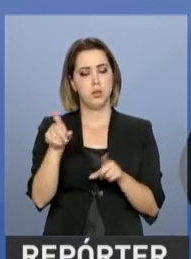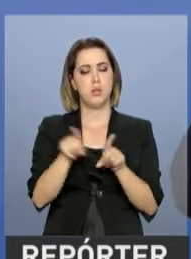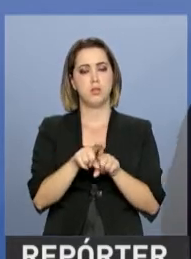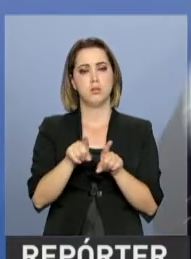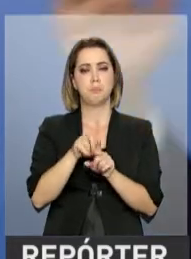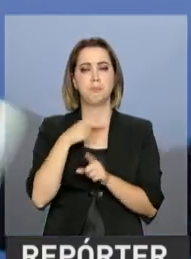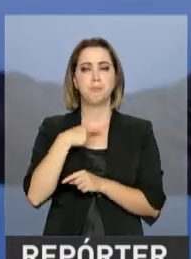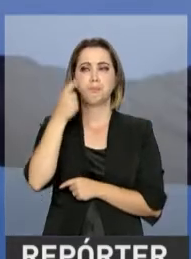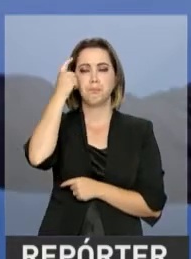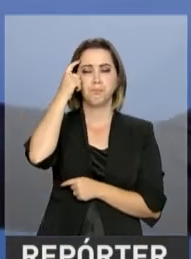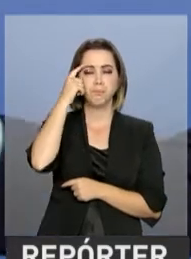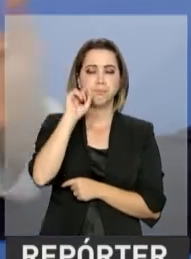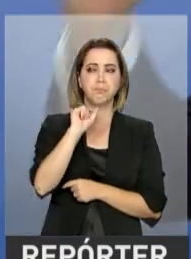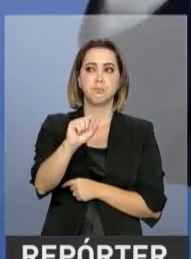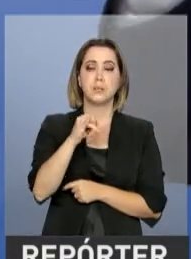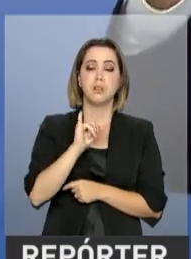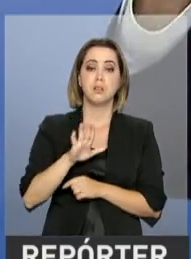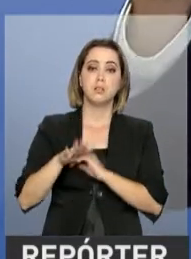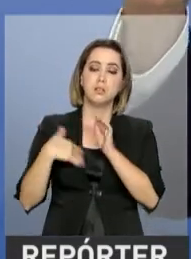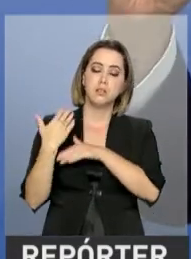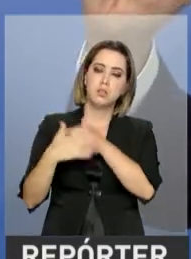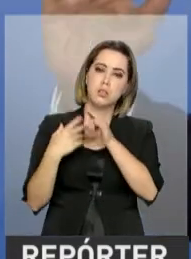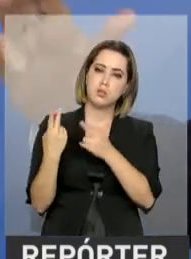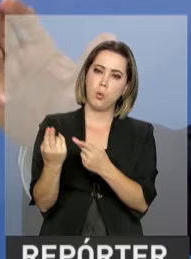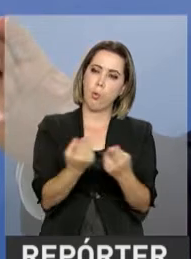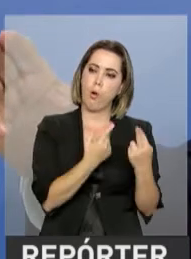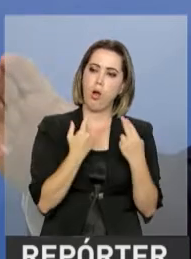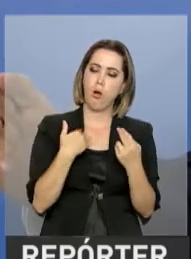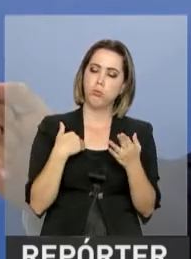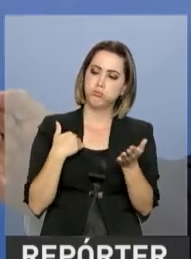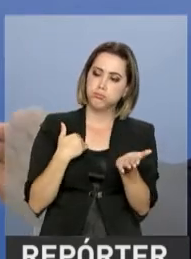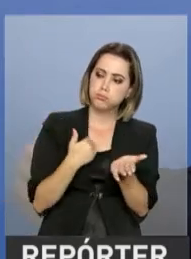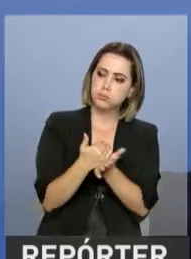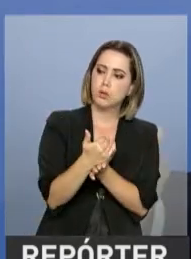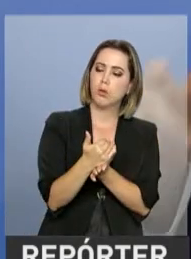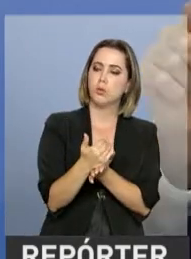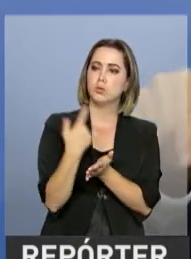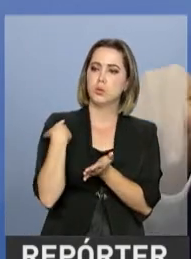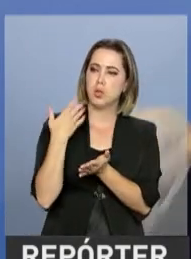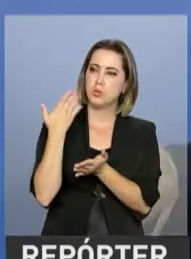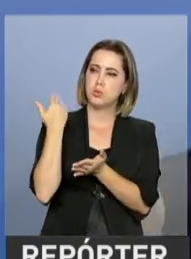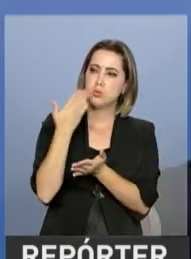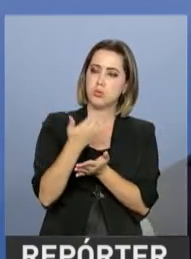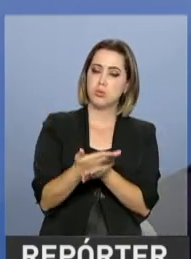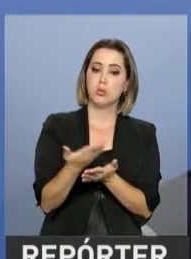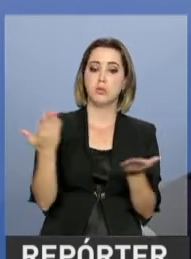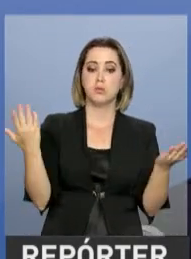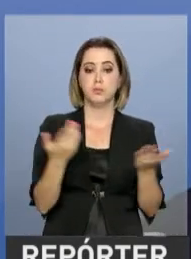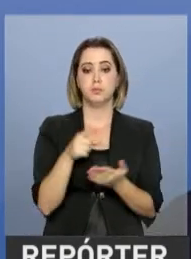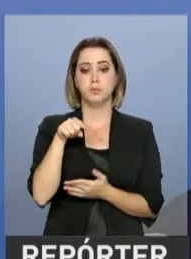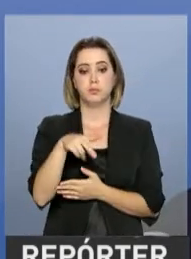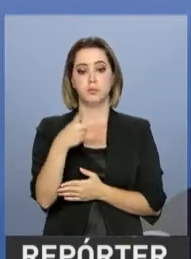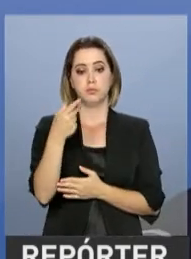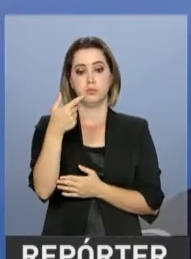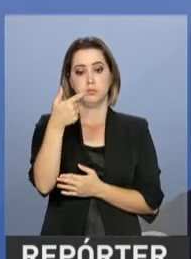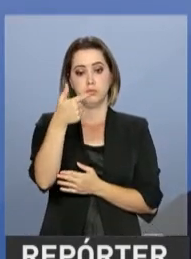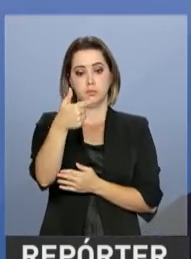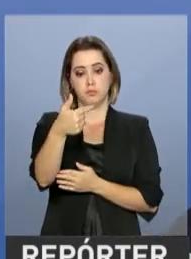idéia se a tendência dos anos anteriores fosse mantida o défice primário de